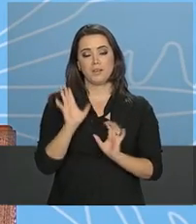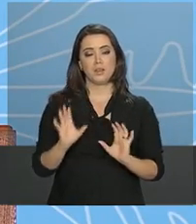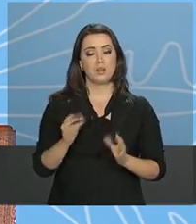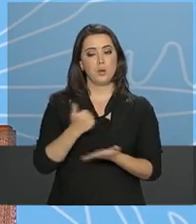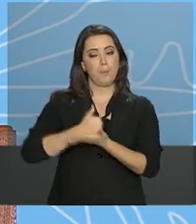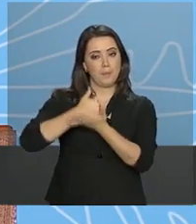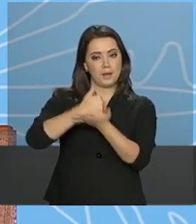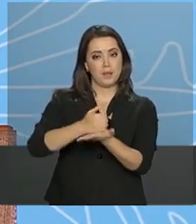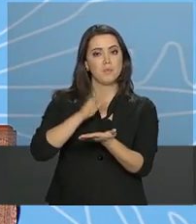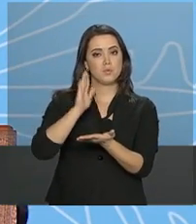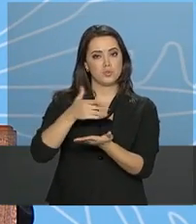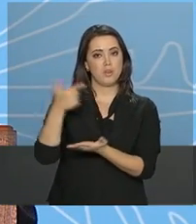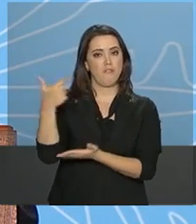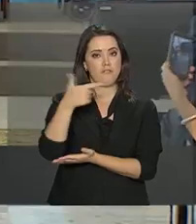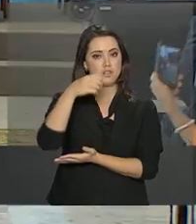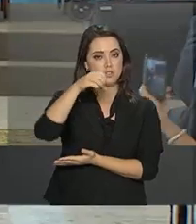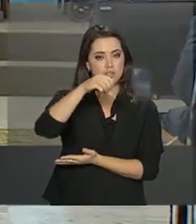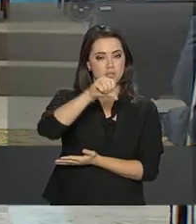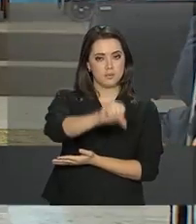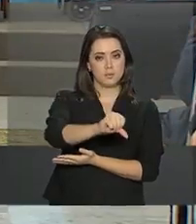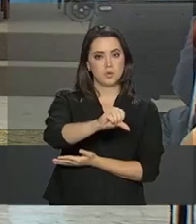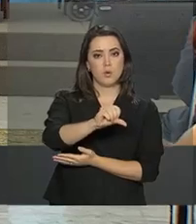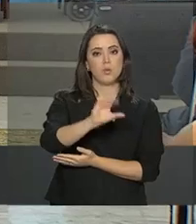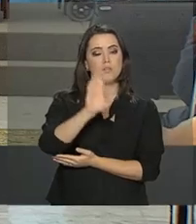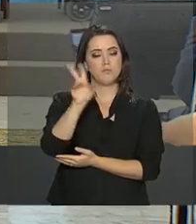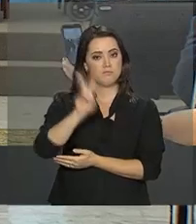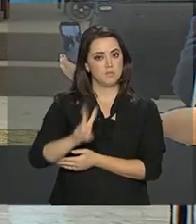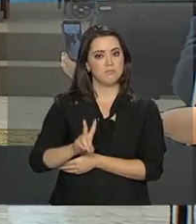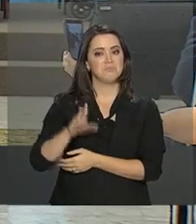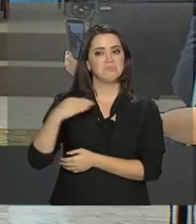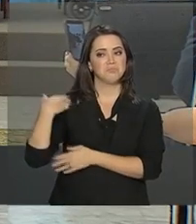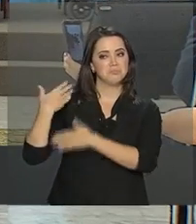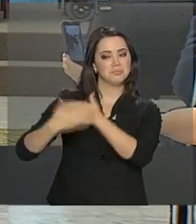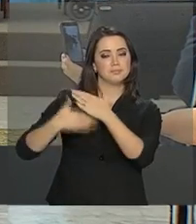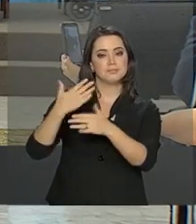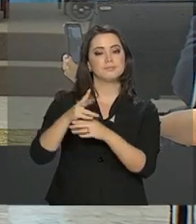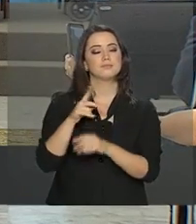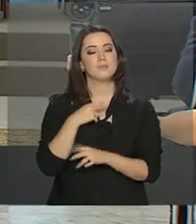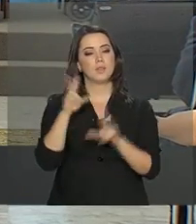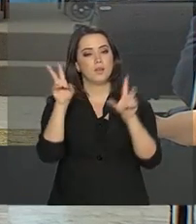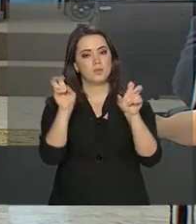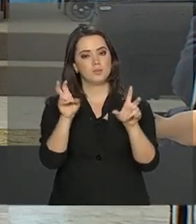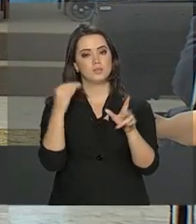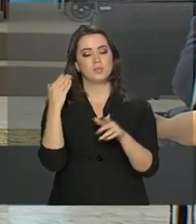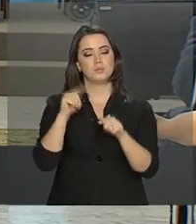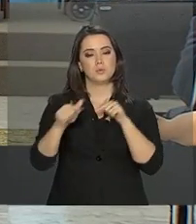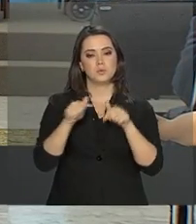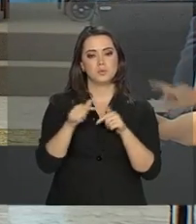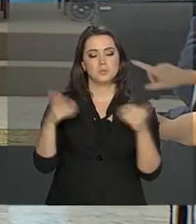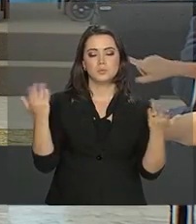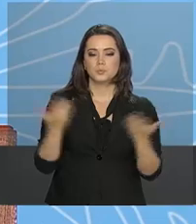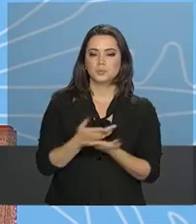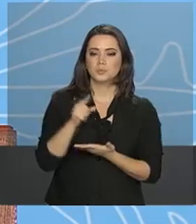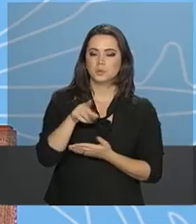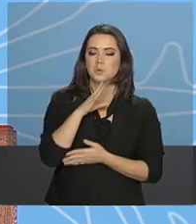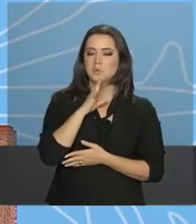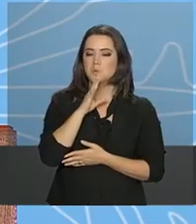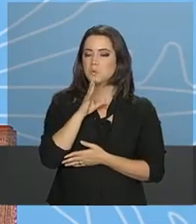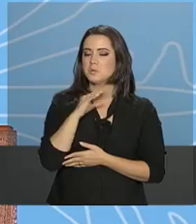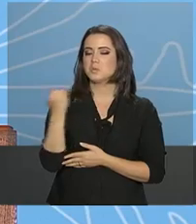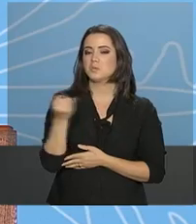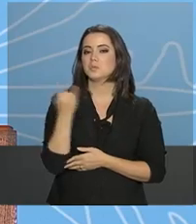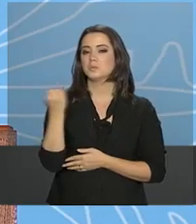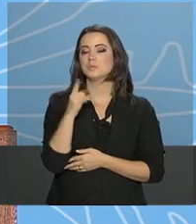29ª edição. Não é? O tema que serviu de mote para os trabalhos que hoje